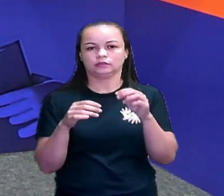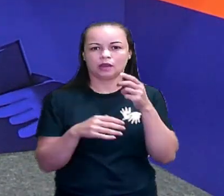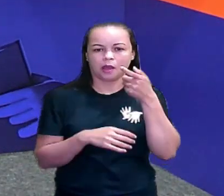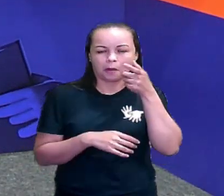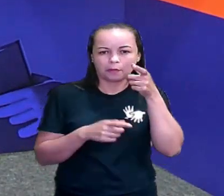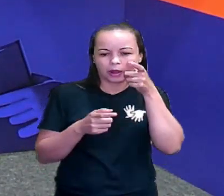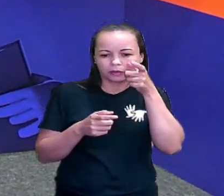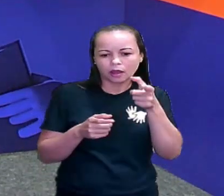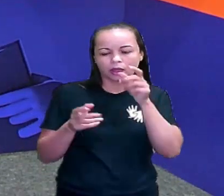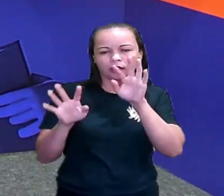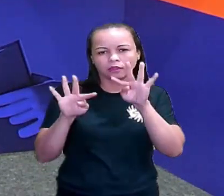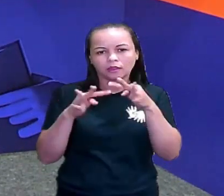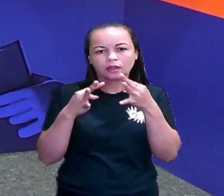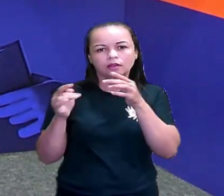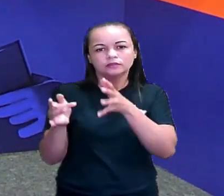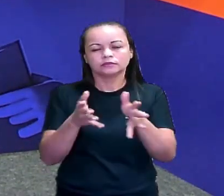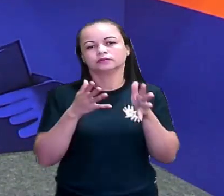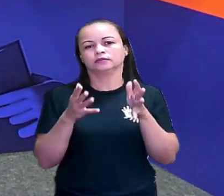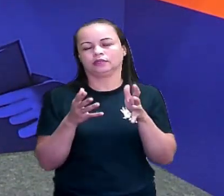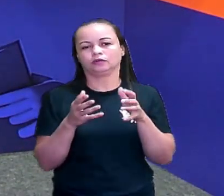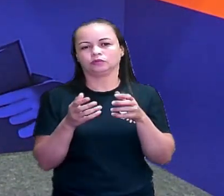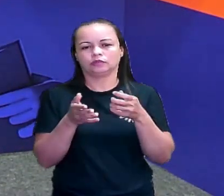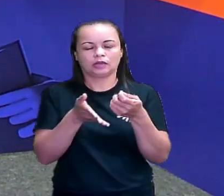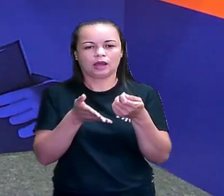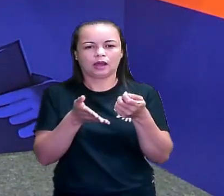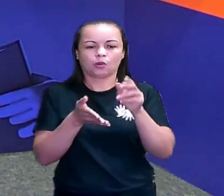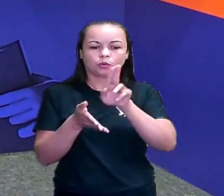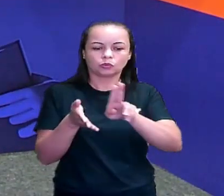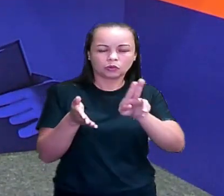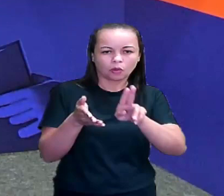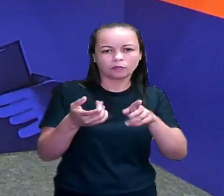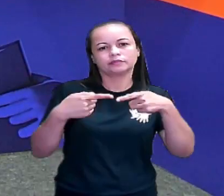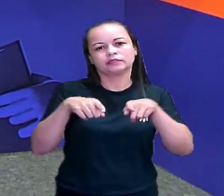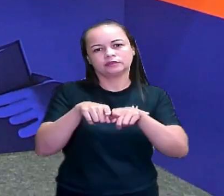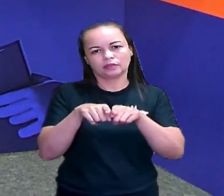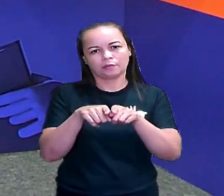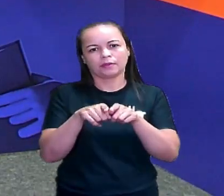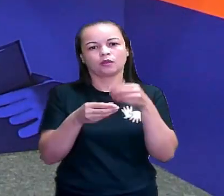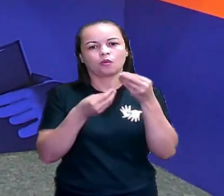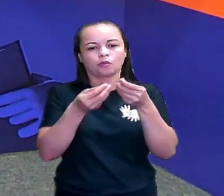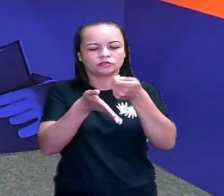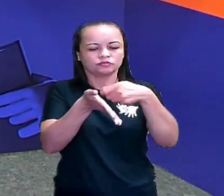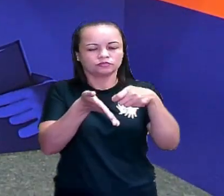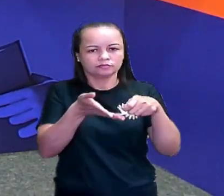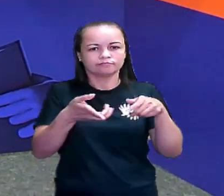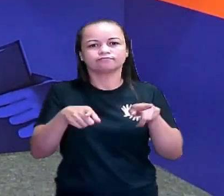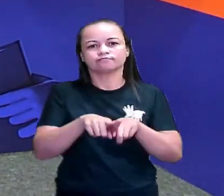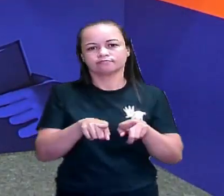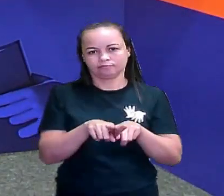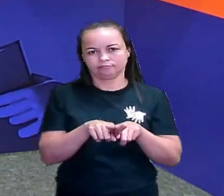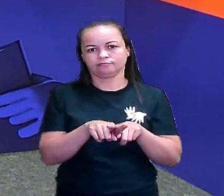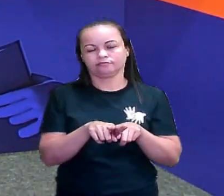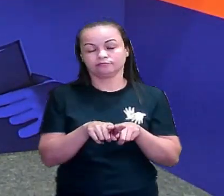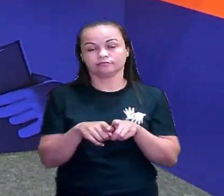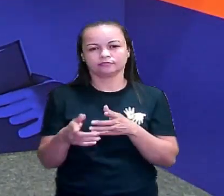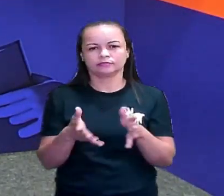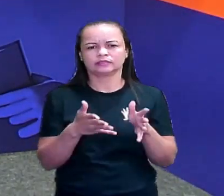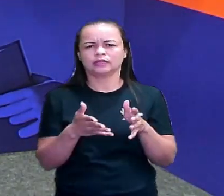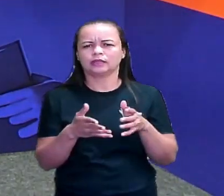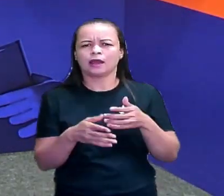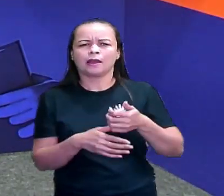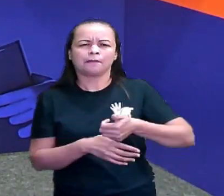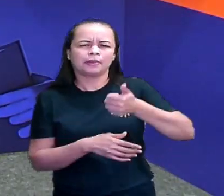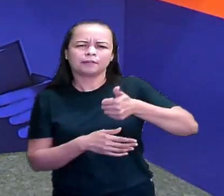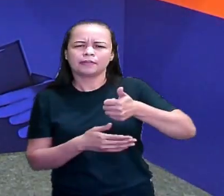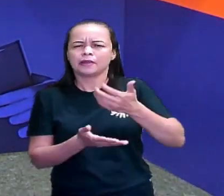à pronúncia, como à escrita da palavra também. Mas isso a gente vai tirar de letra, vocês vão ver. Às vezes na primeira aula